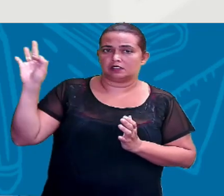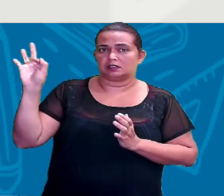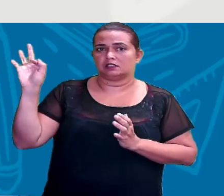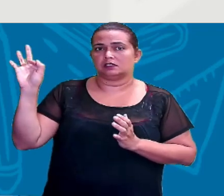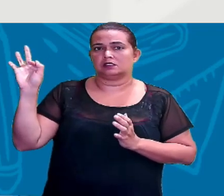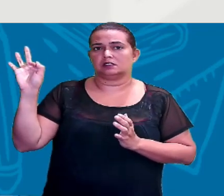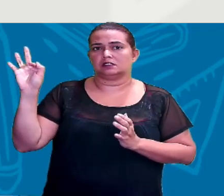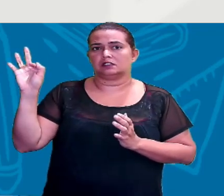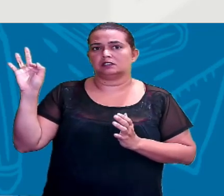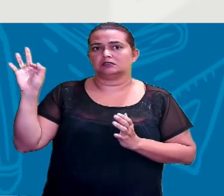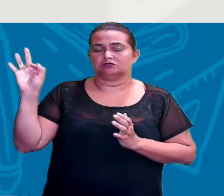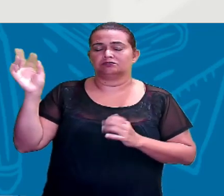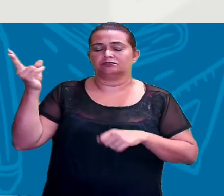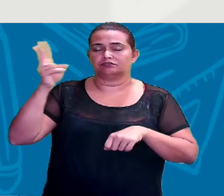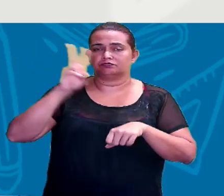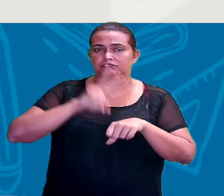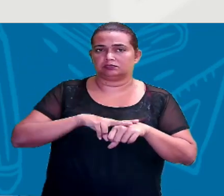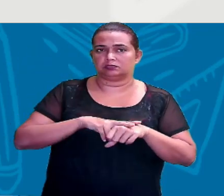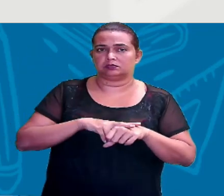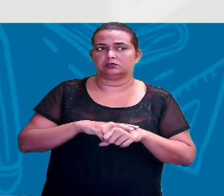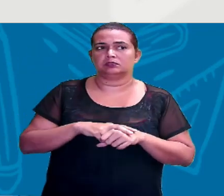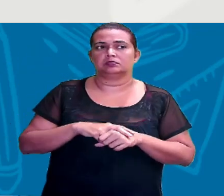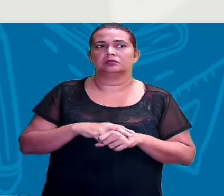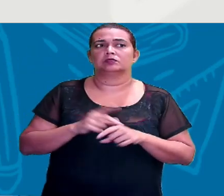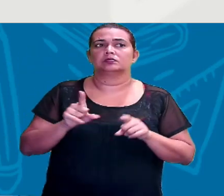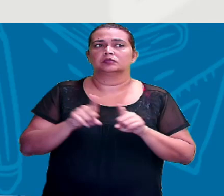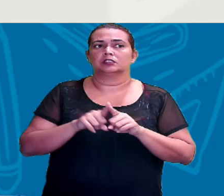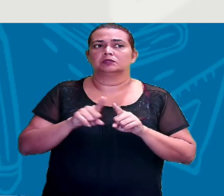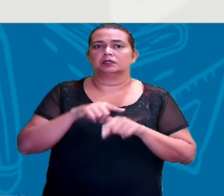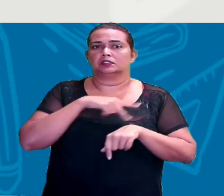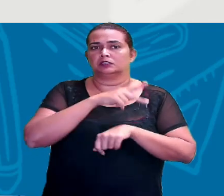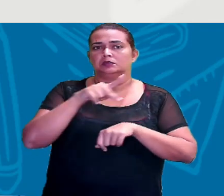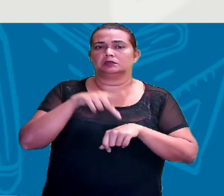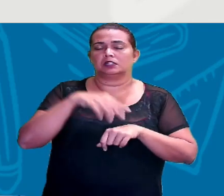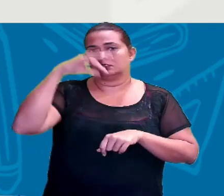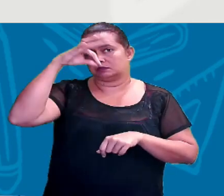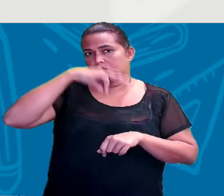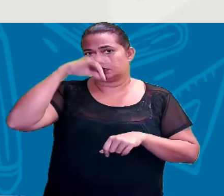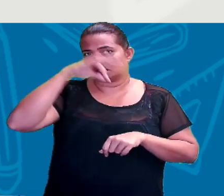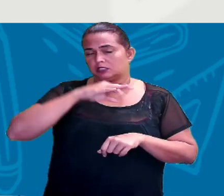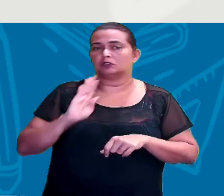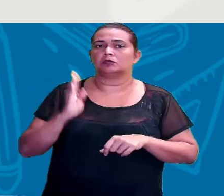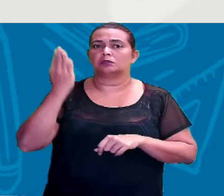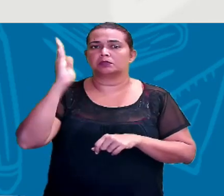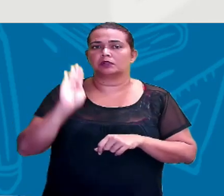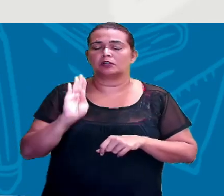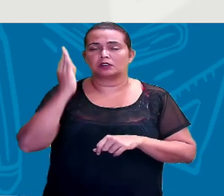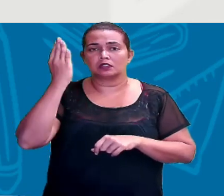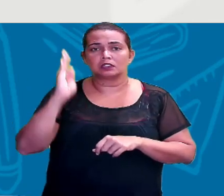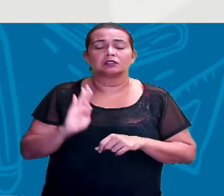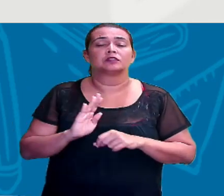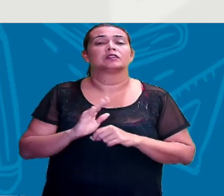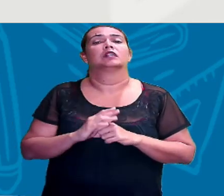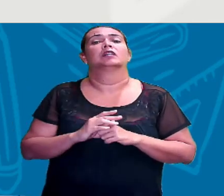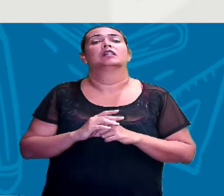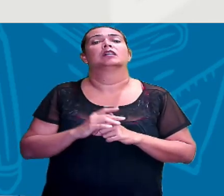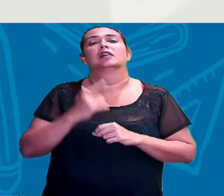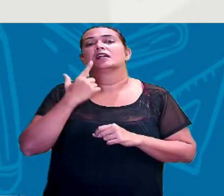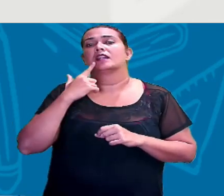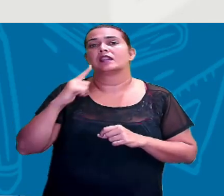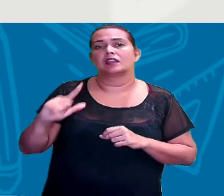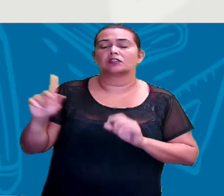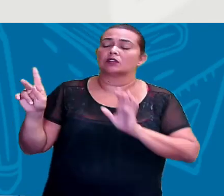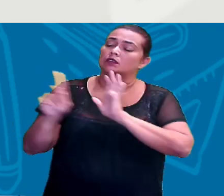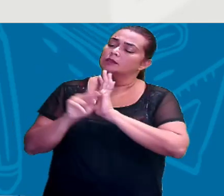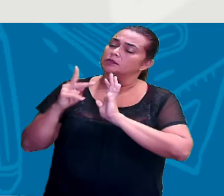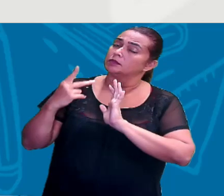de origem latina, certo? Como nós temos também países como Peru, Bolívia, que tem como língua oficial línguas